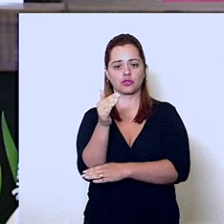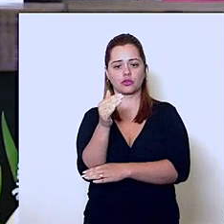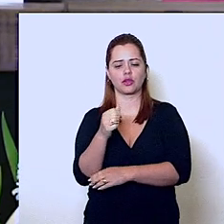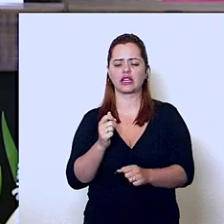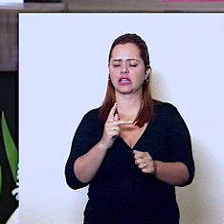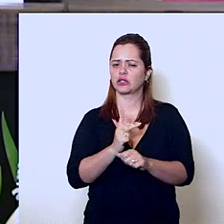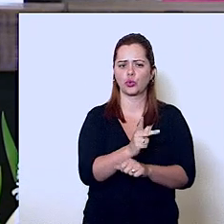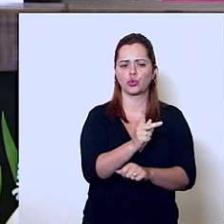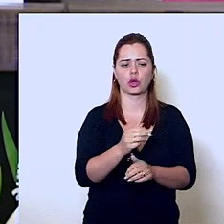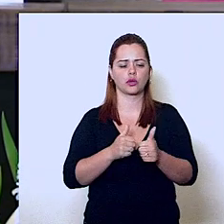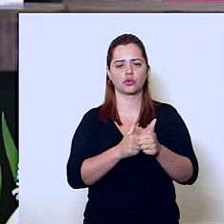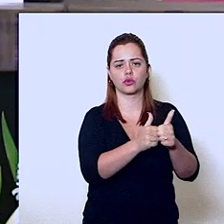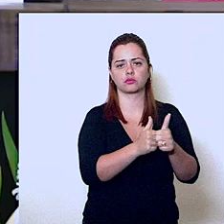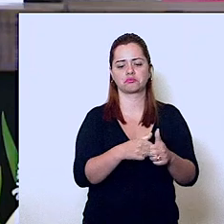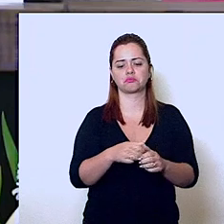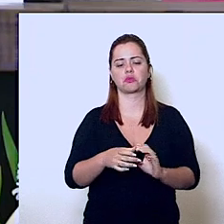deu muitos exemplos.